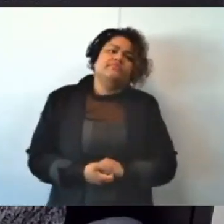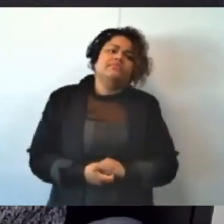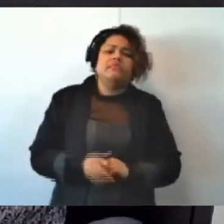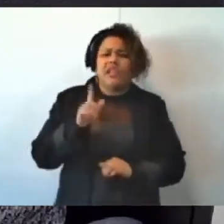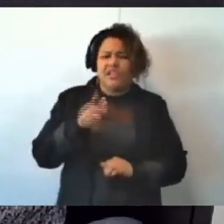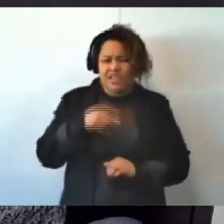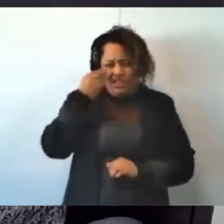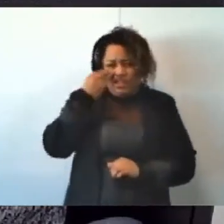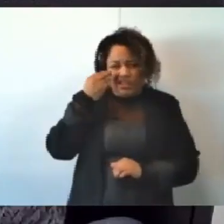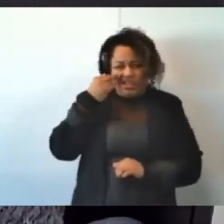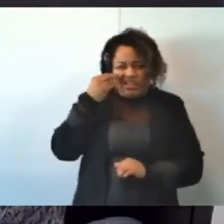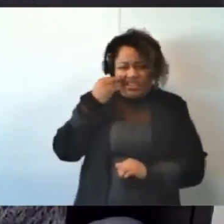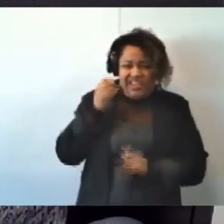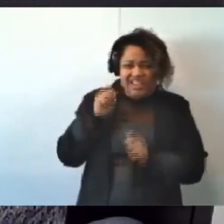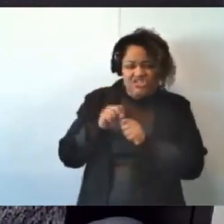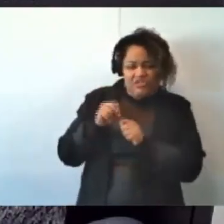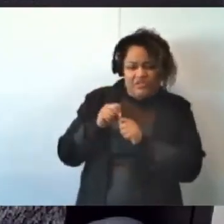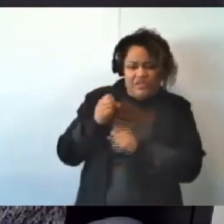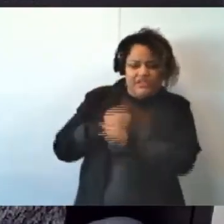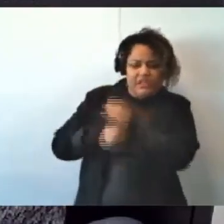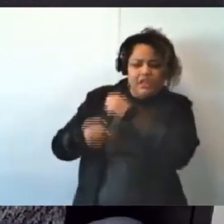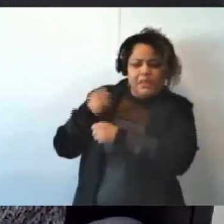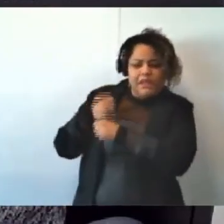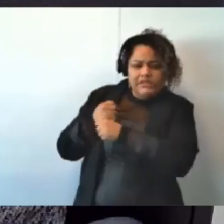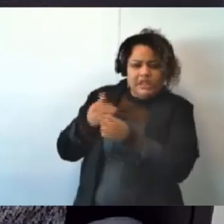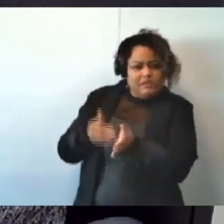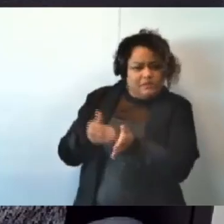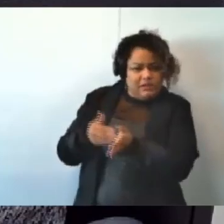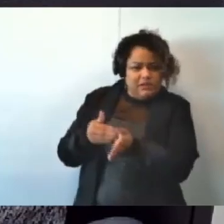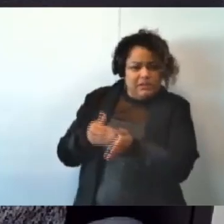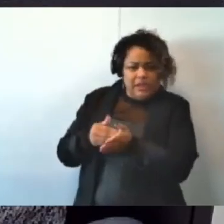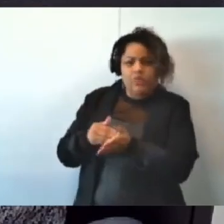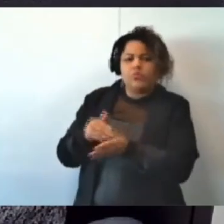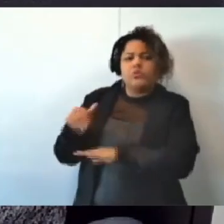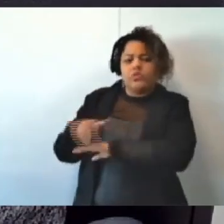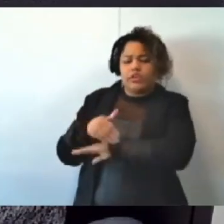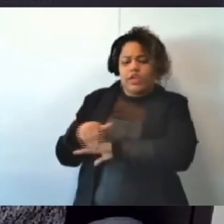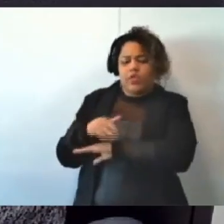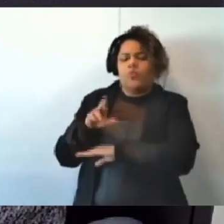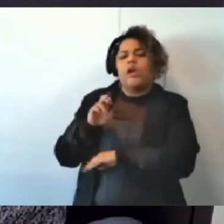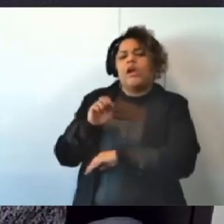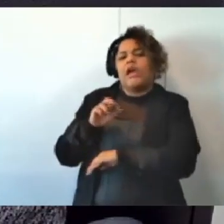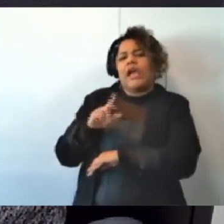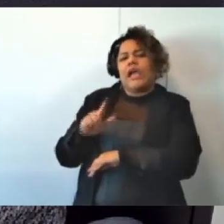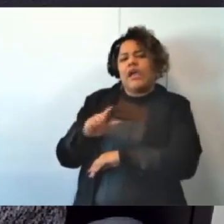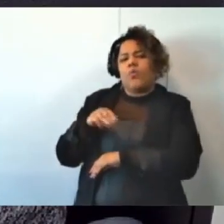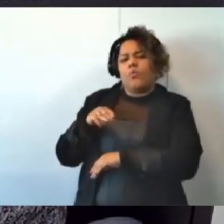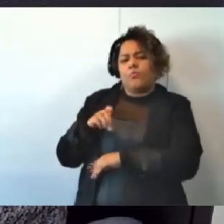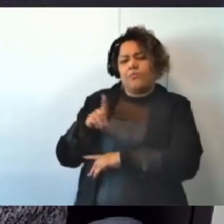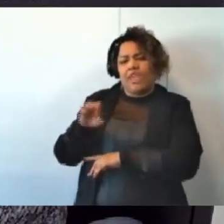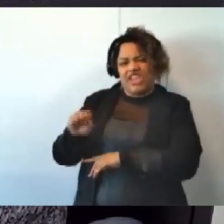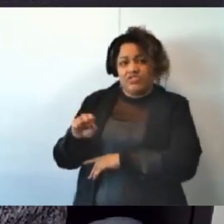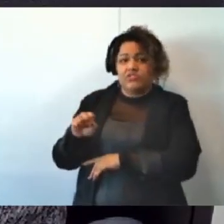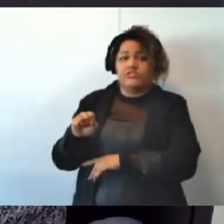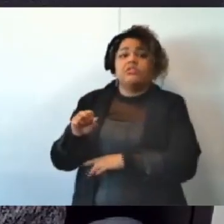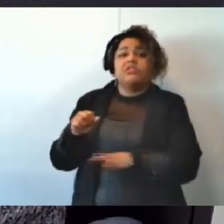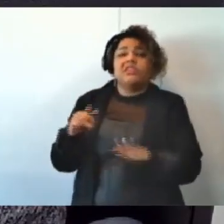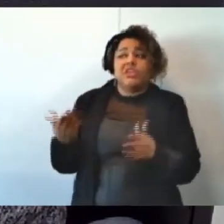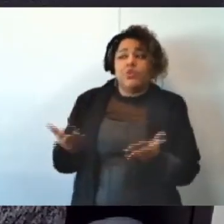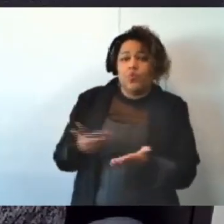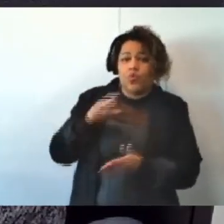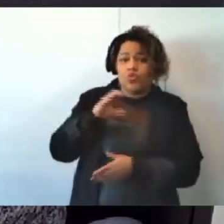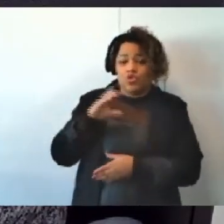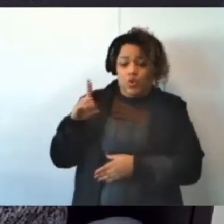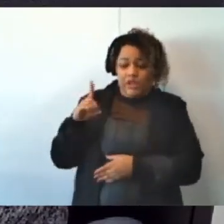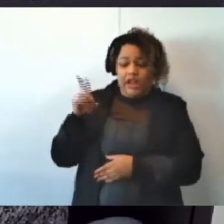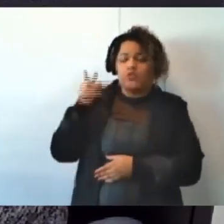rua Raul Mendes, foi colocado dentro do grupo, na época, o atual coordenador deixou muito claro: ah, nós estamos fazendo